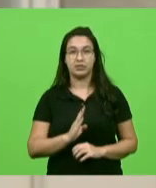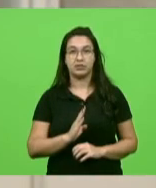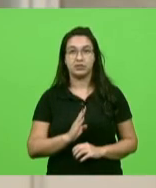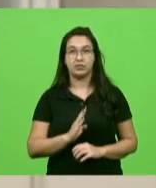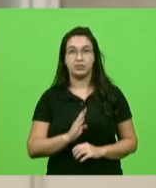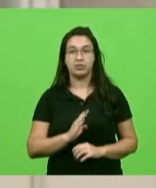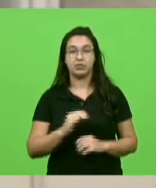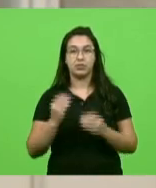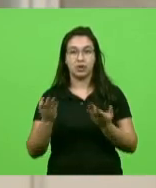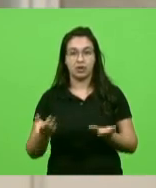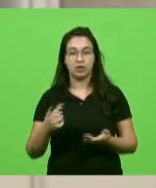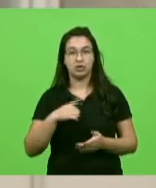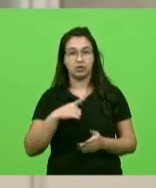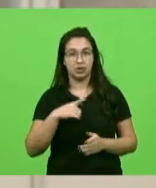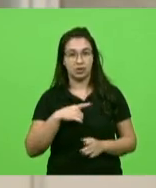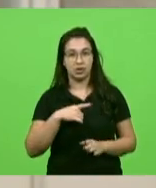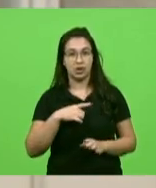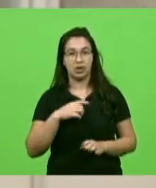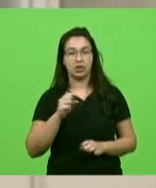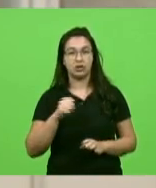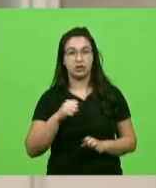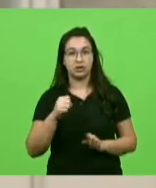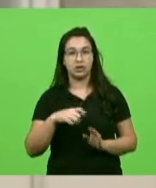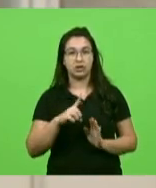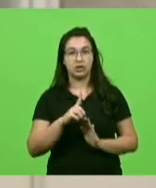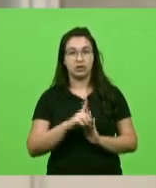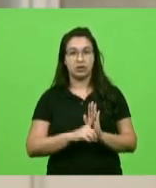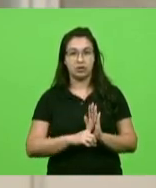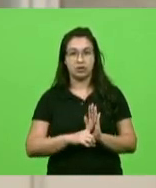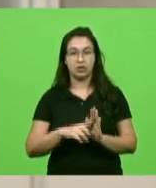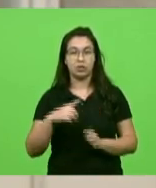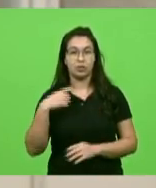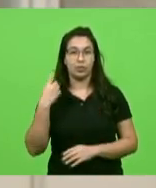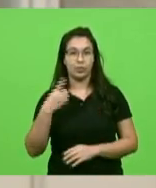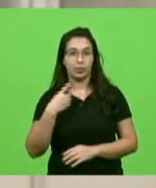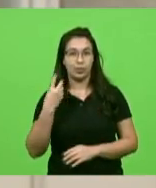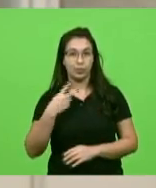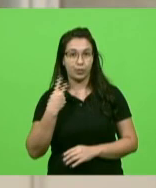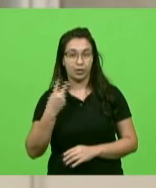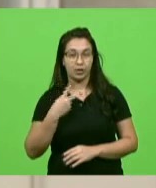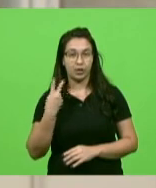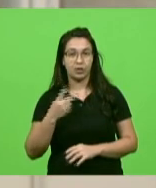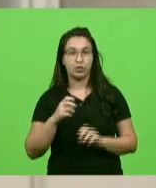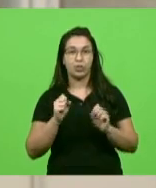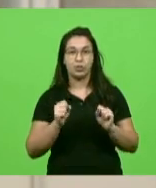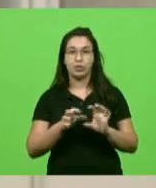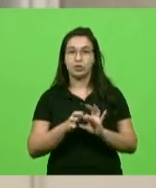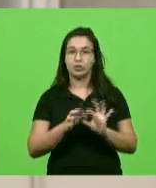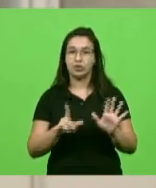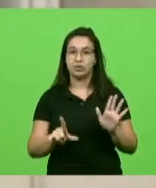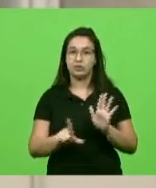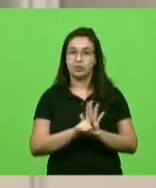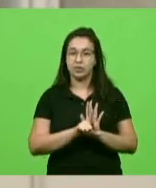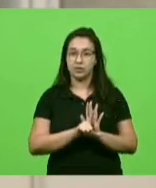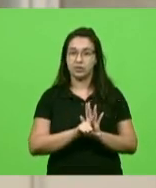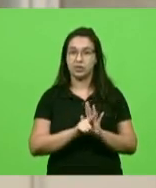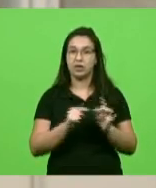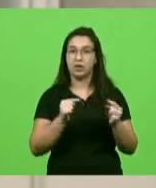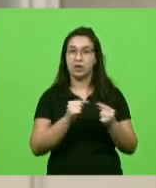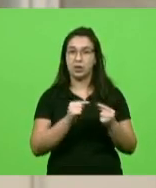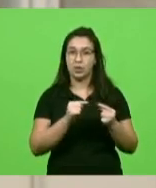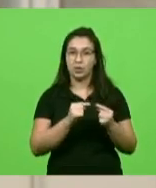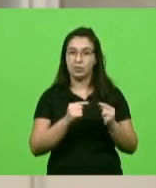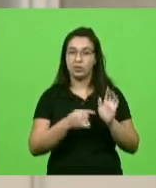estarem no gozo de seus direitos políticos o que eles conferem legitimidade ativa para o oferecimento da denúncia